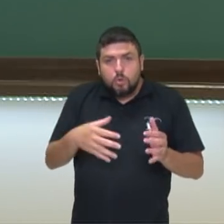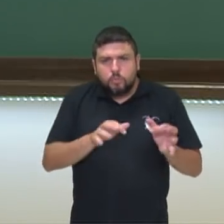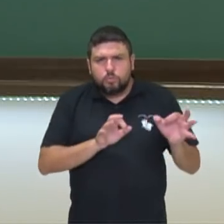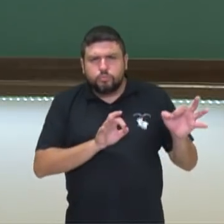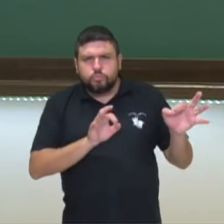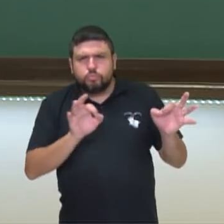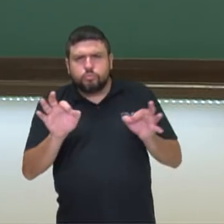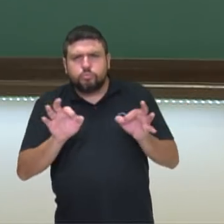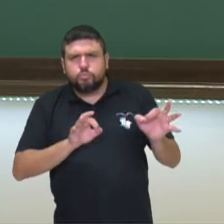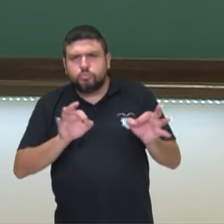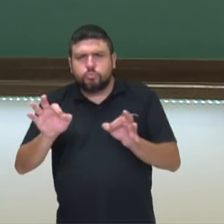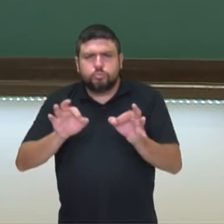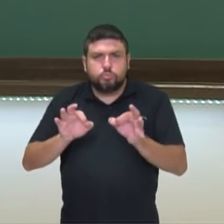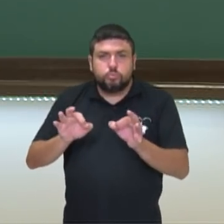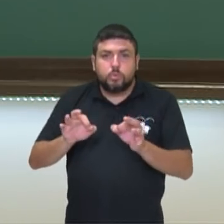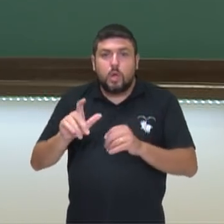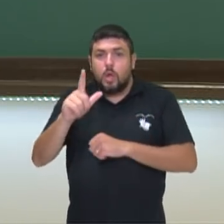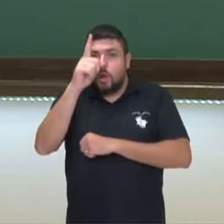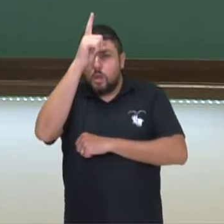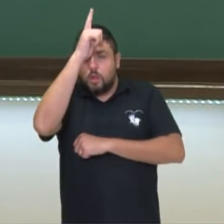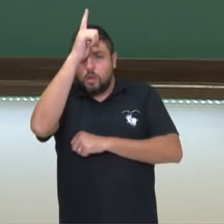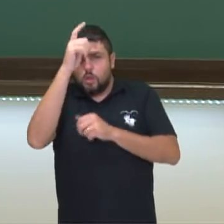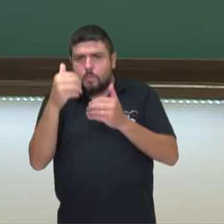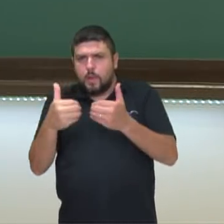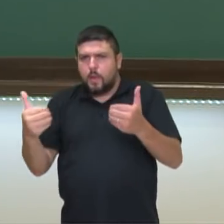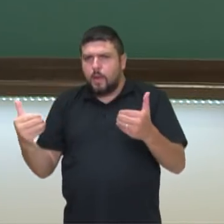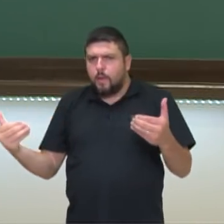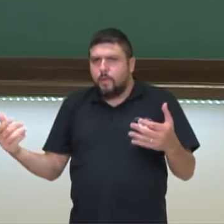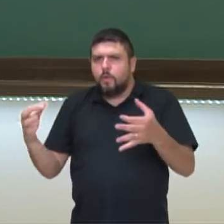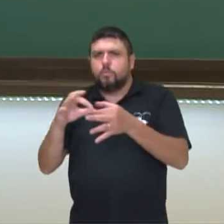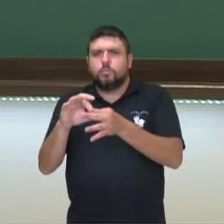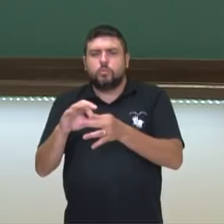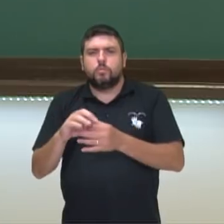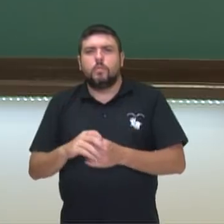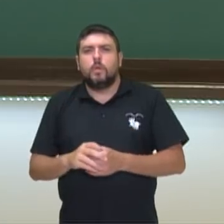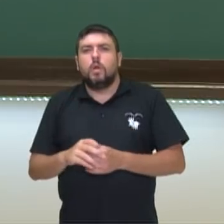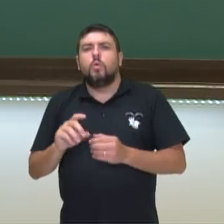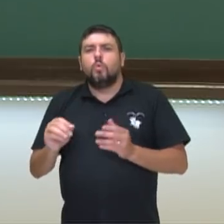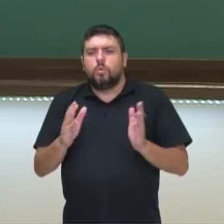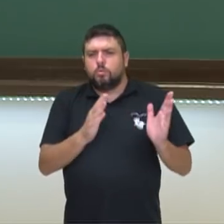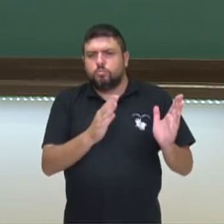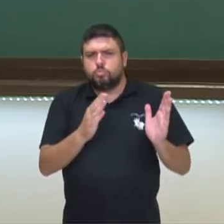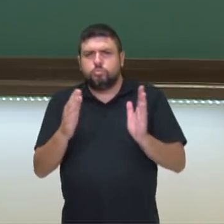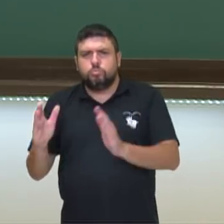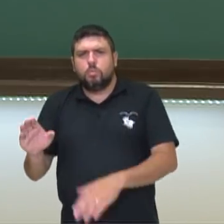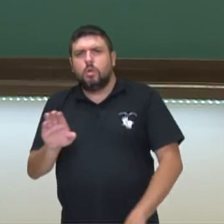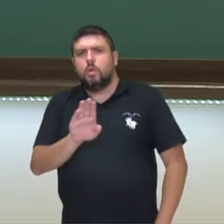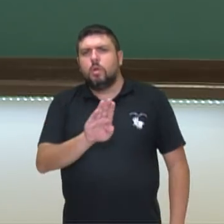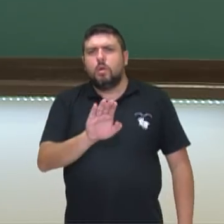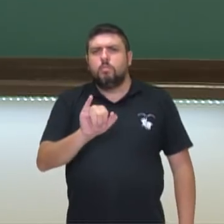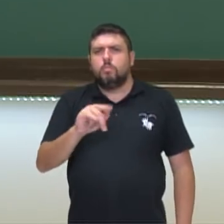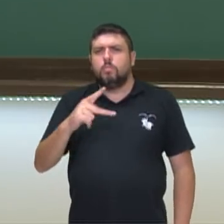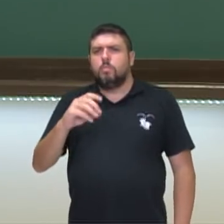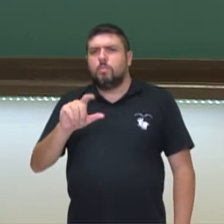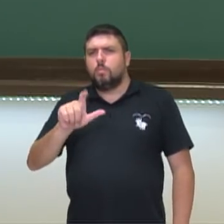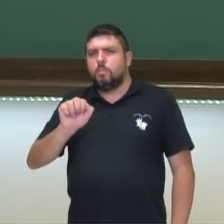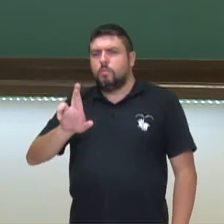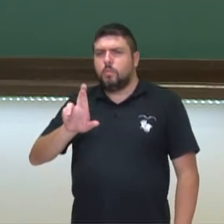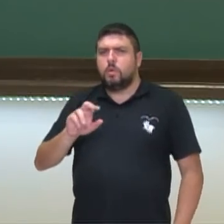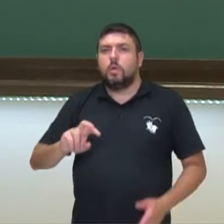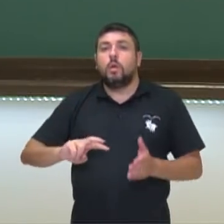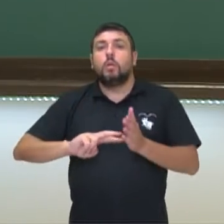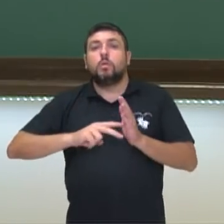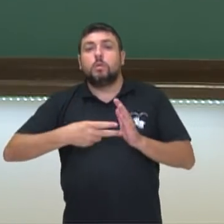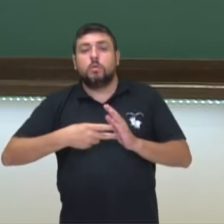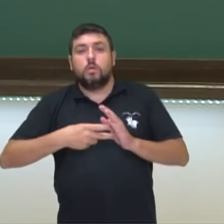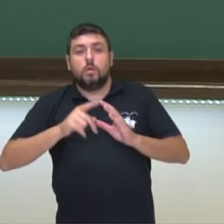da unificação da Alemanha, nós temos um período chamado período bipolar, onde existia, de um lado, representando o